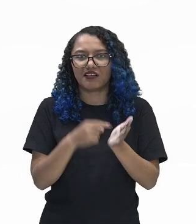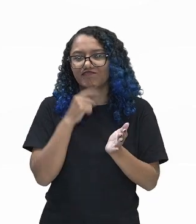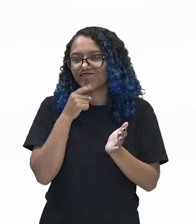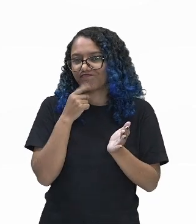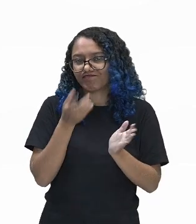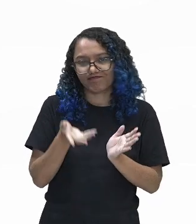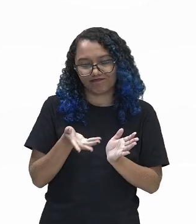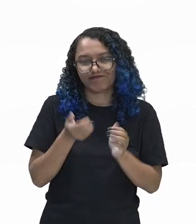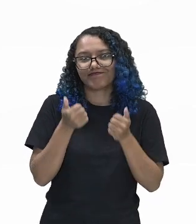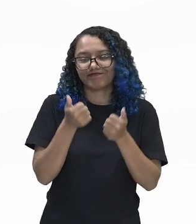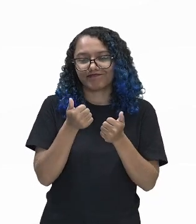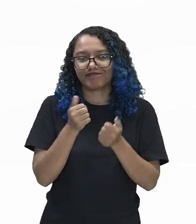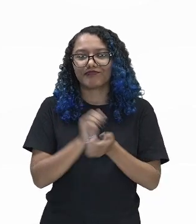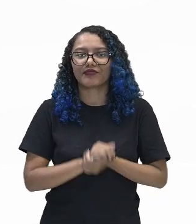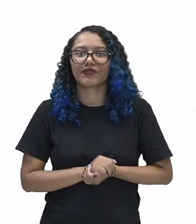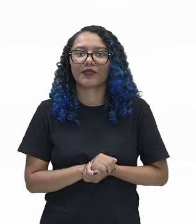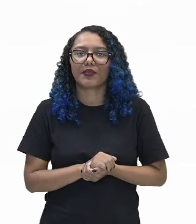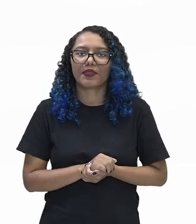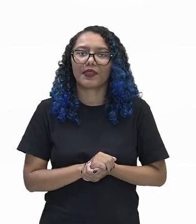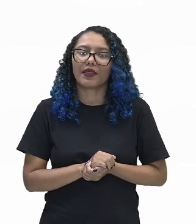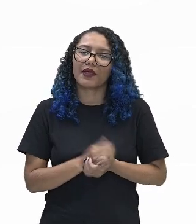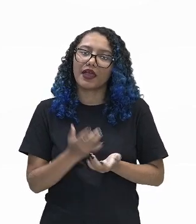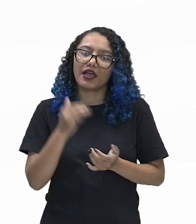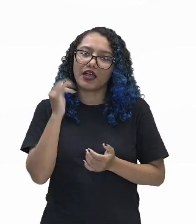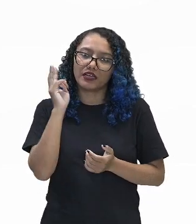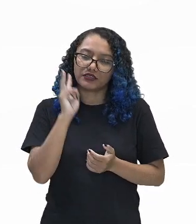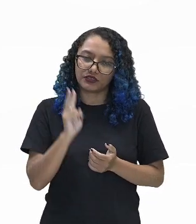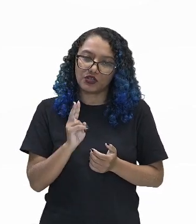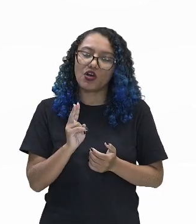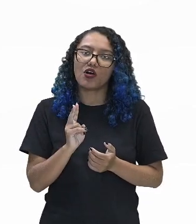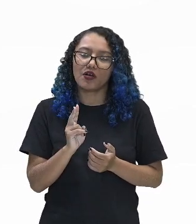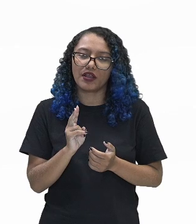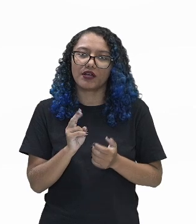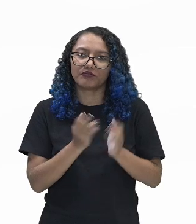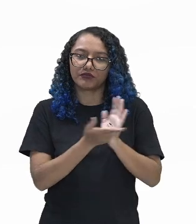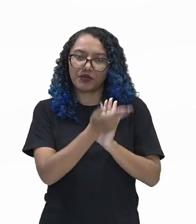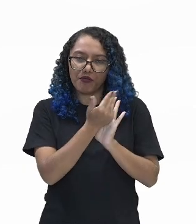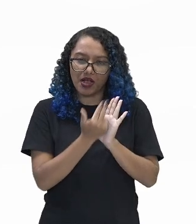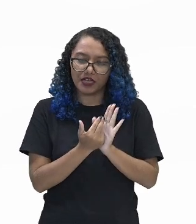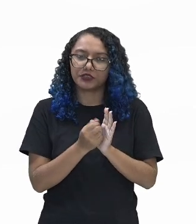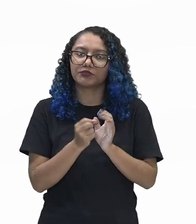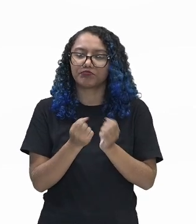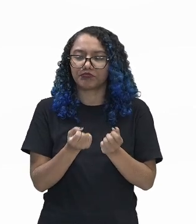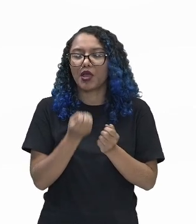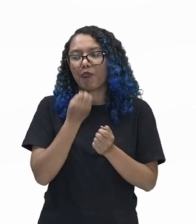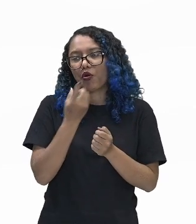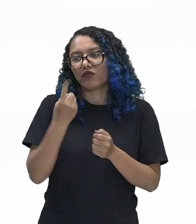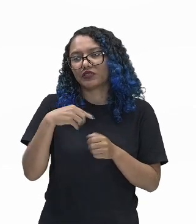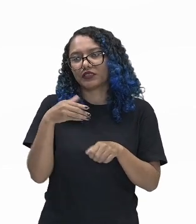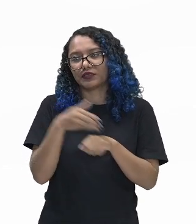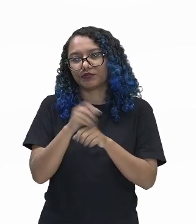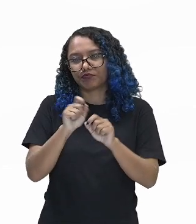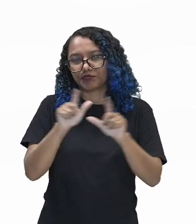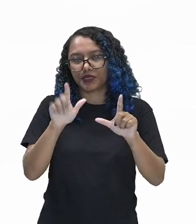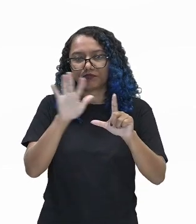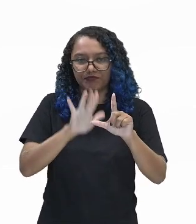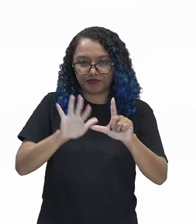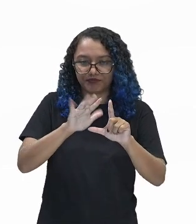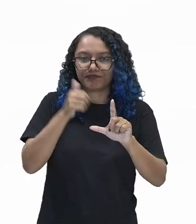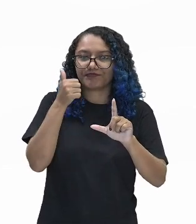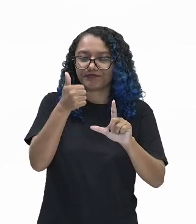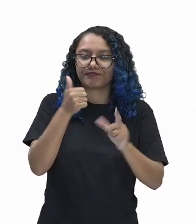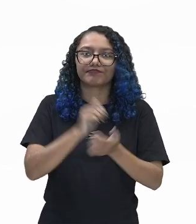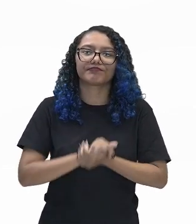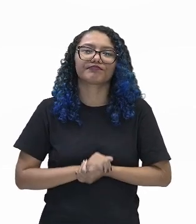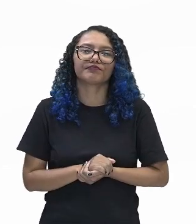beleza? Então, como é uma sequência dessas histórias por meio de imagens, é legal que vocês acessem o QR Code. Combinado? Então,